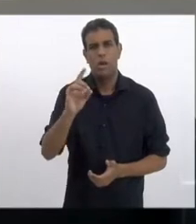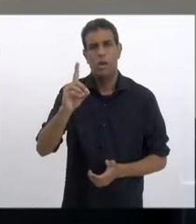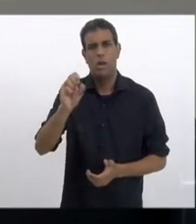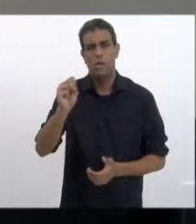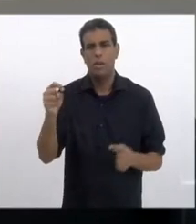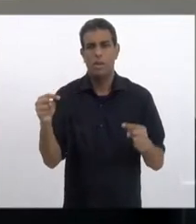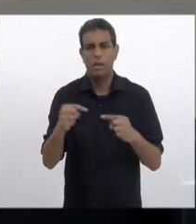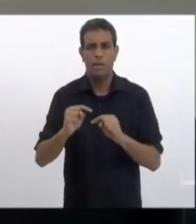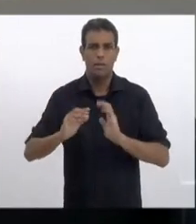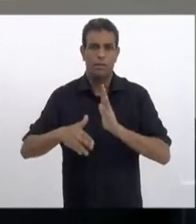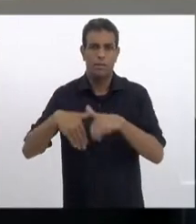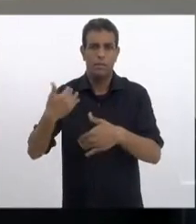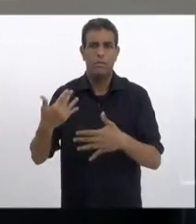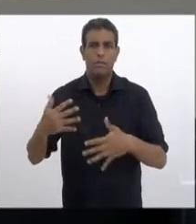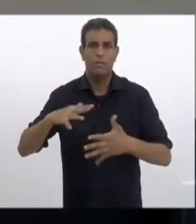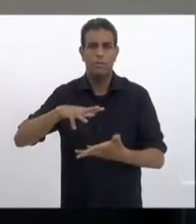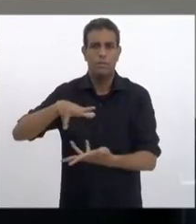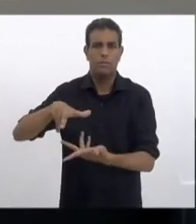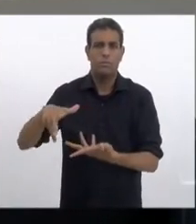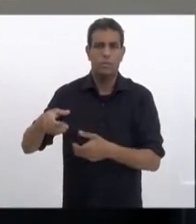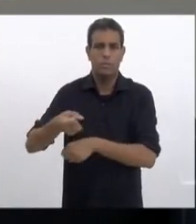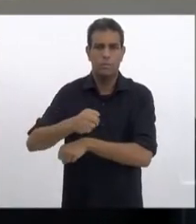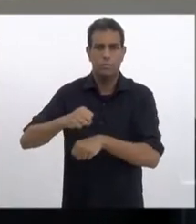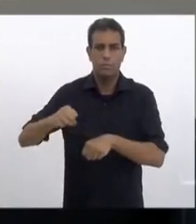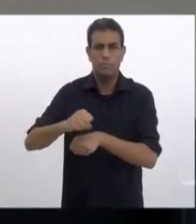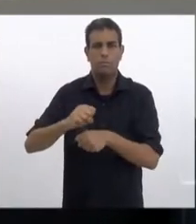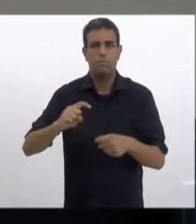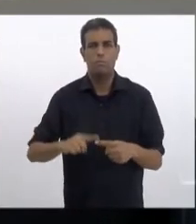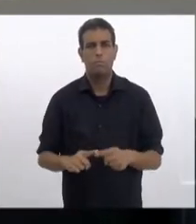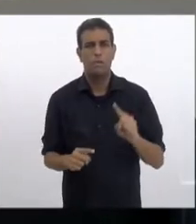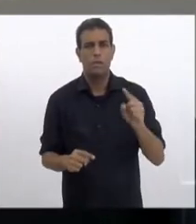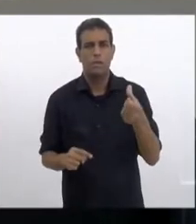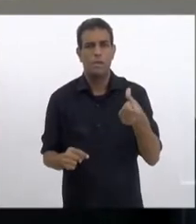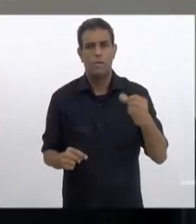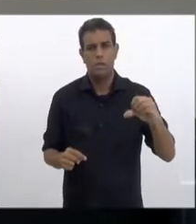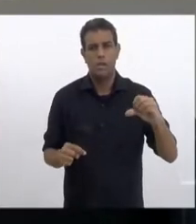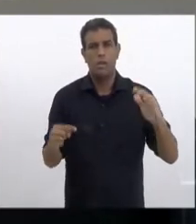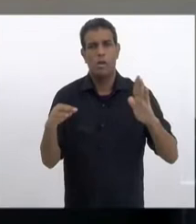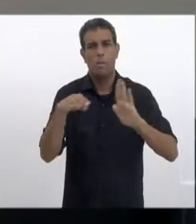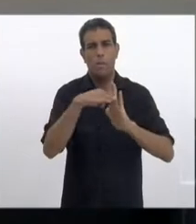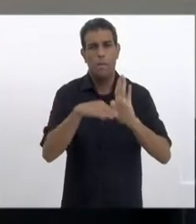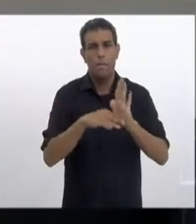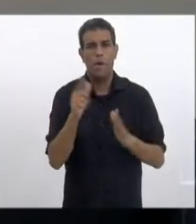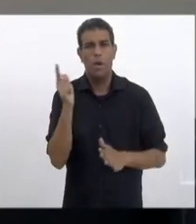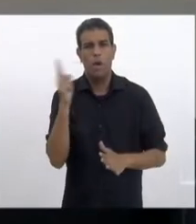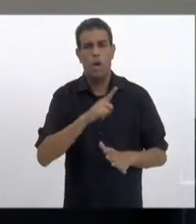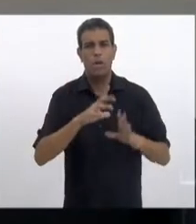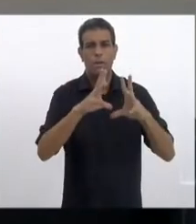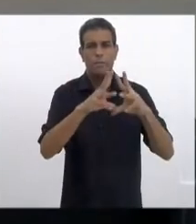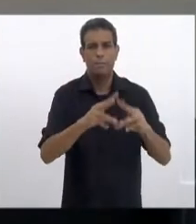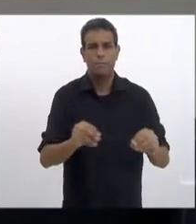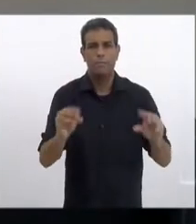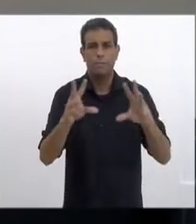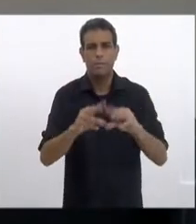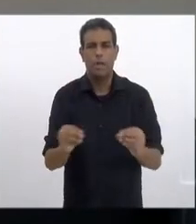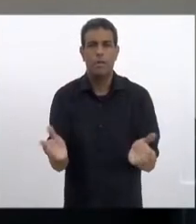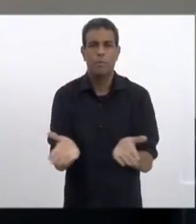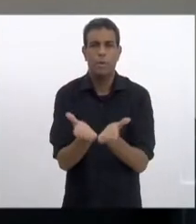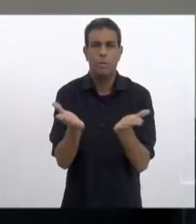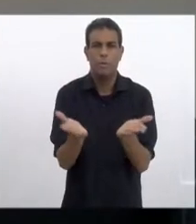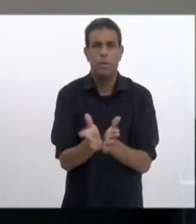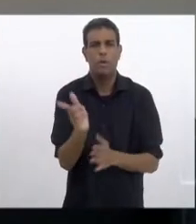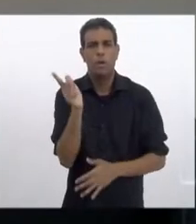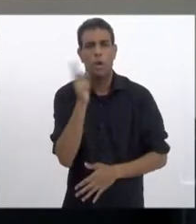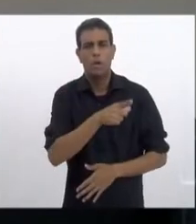de desenvolvimento sustentável e 169 metas para erradicar a pobreza e